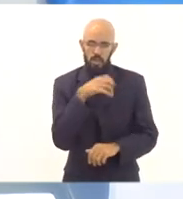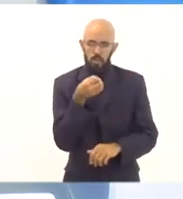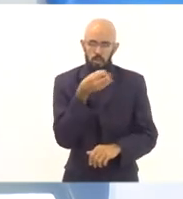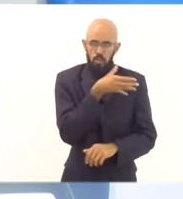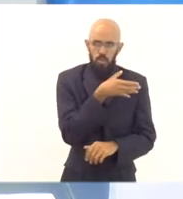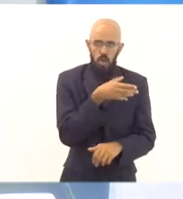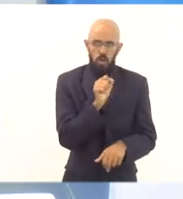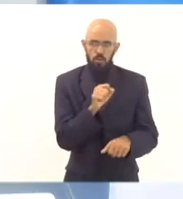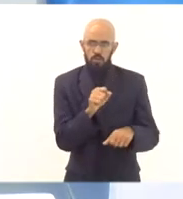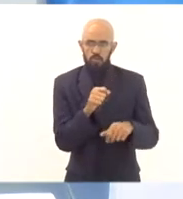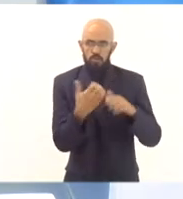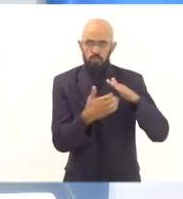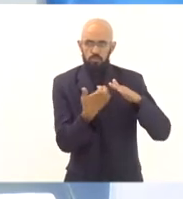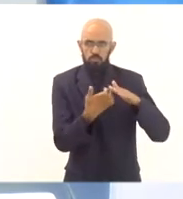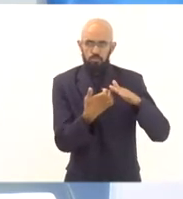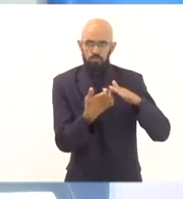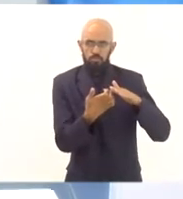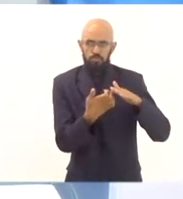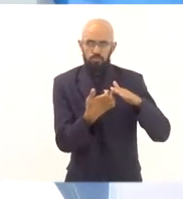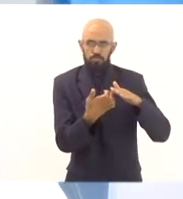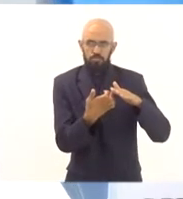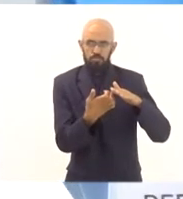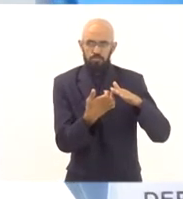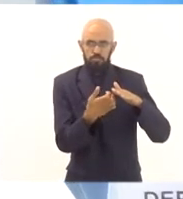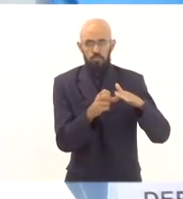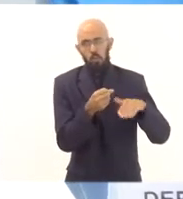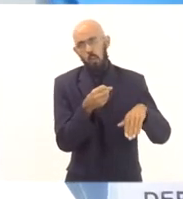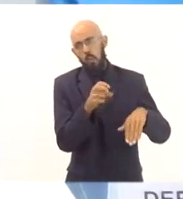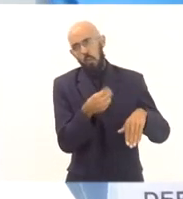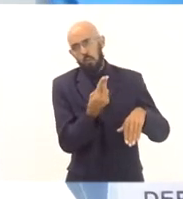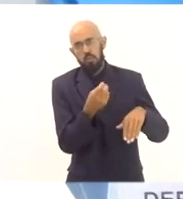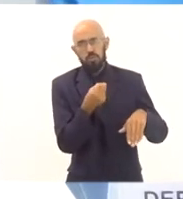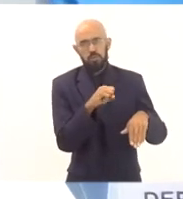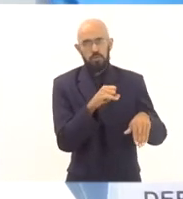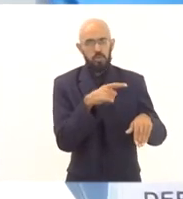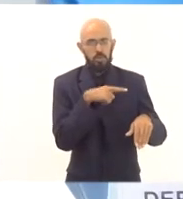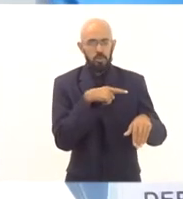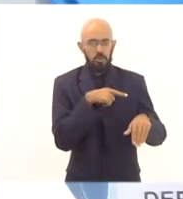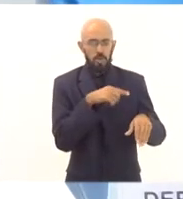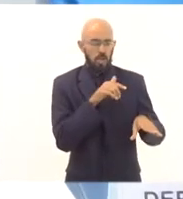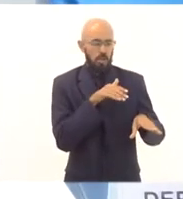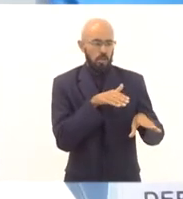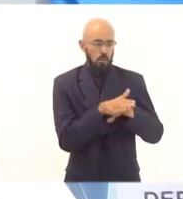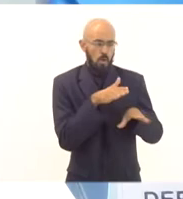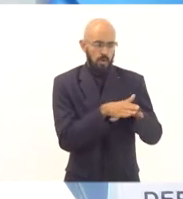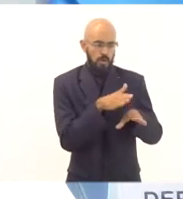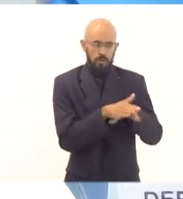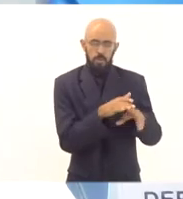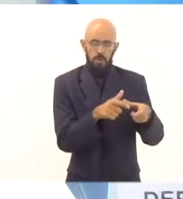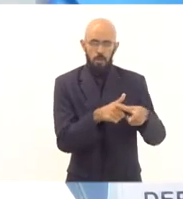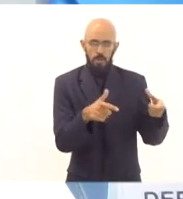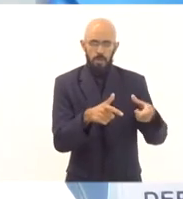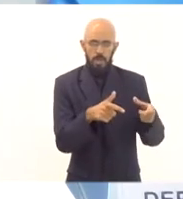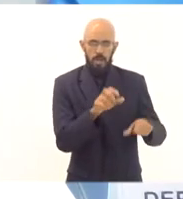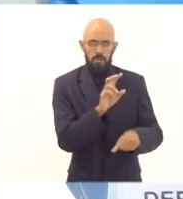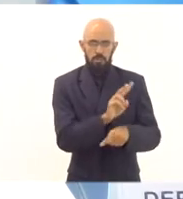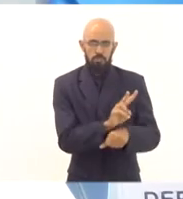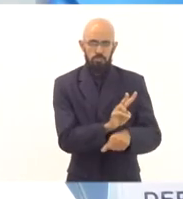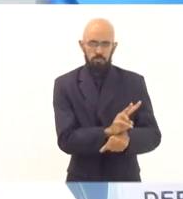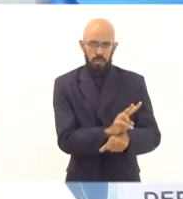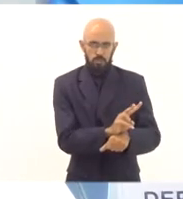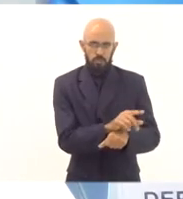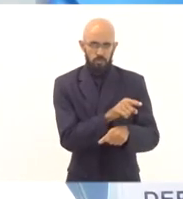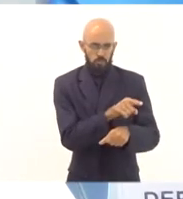empreendedores não sei se tem algum a orientação para aumentar esse crédito em relação à a os